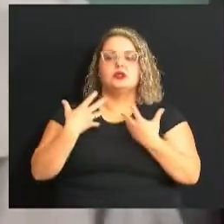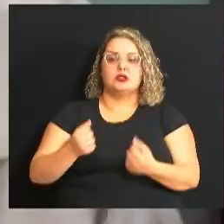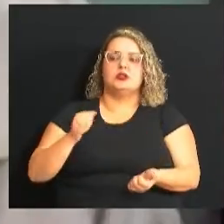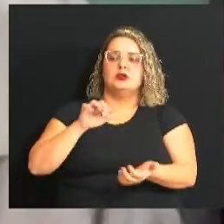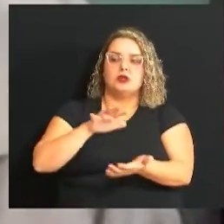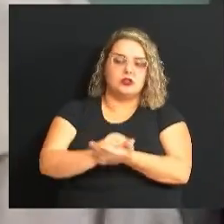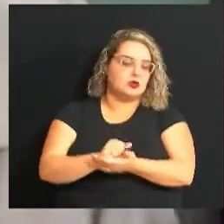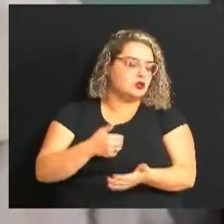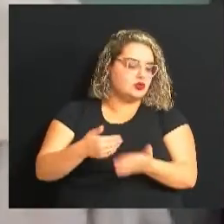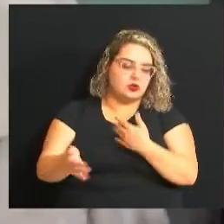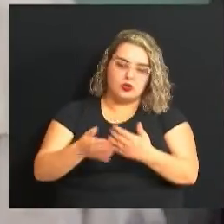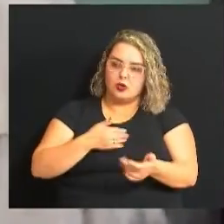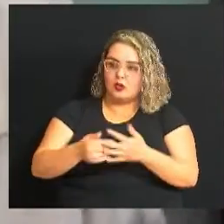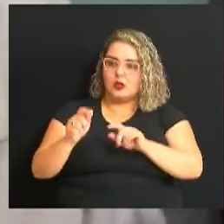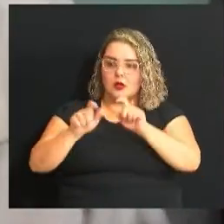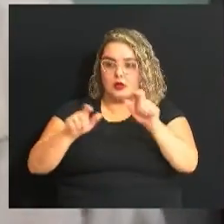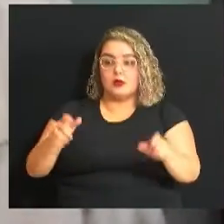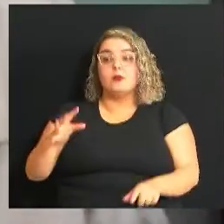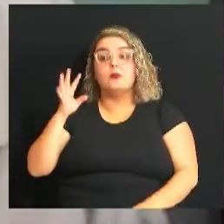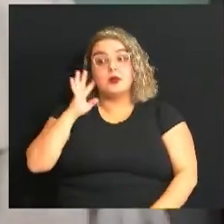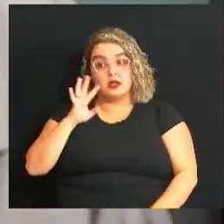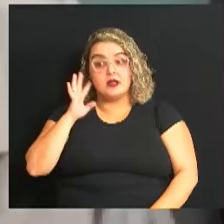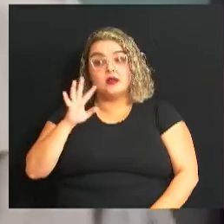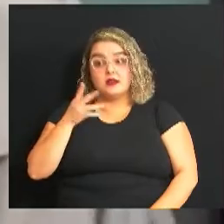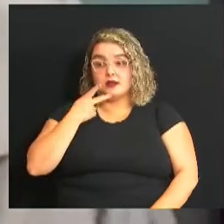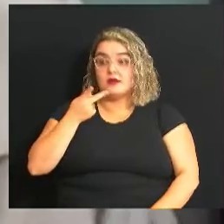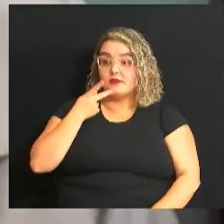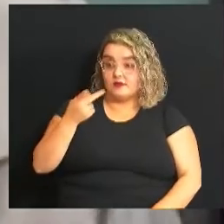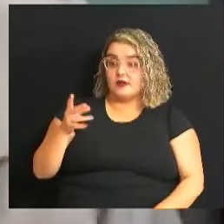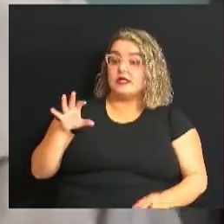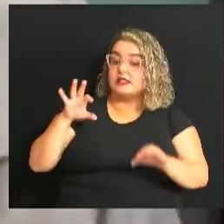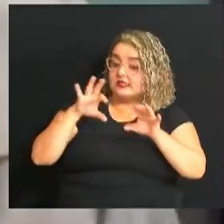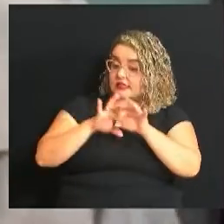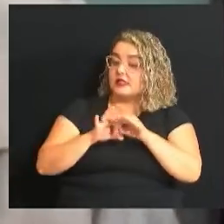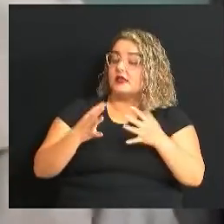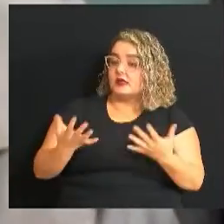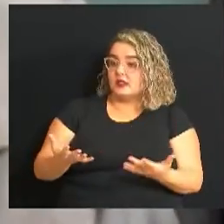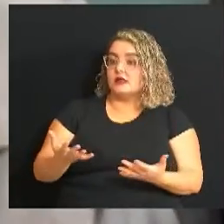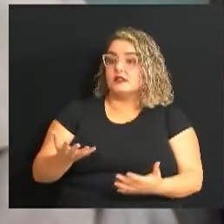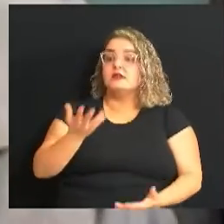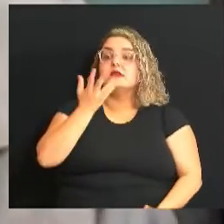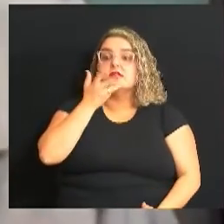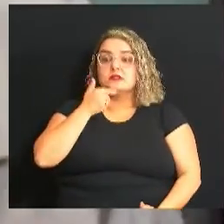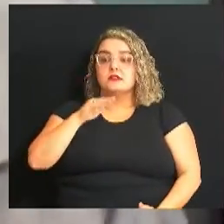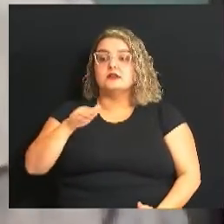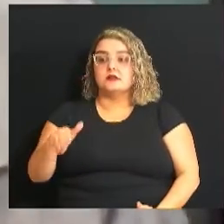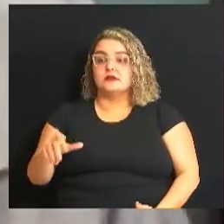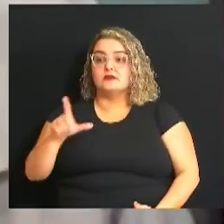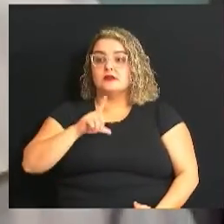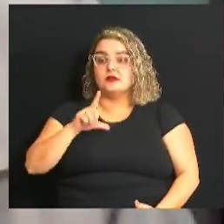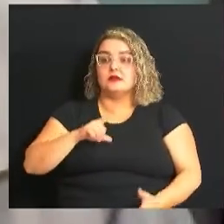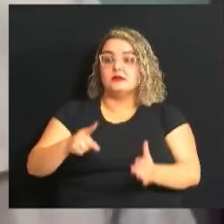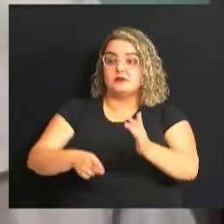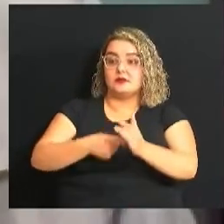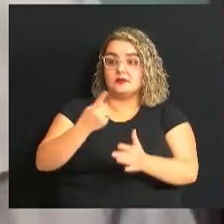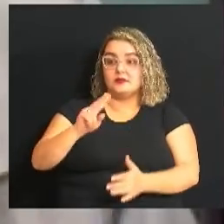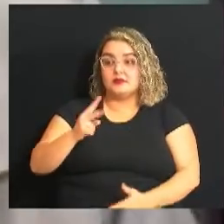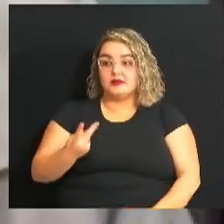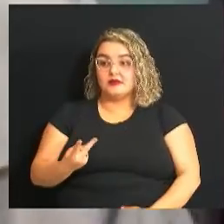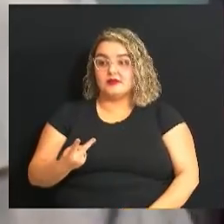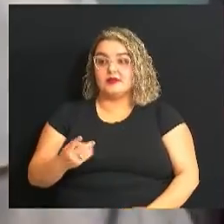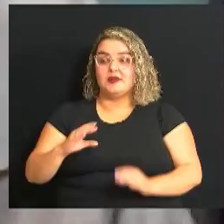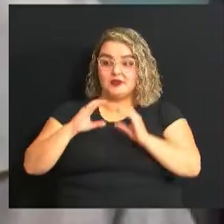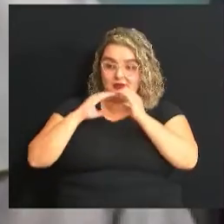qualquer pessoa. E uma coisa legal, falando na conexão das crianças, a gente vai ter pela primeira vez o Congresso Mirim